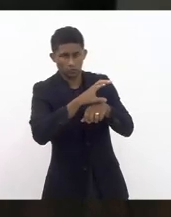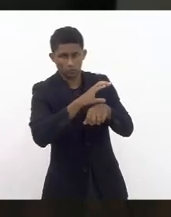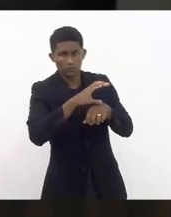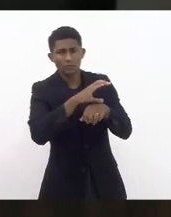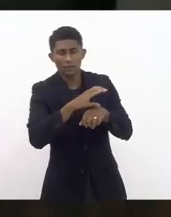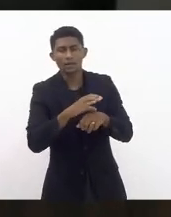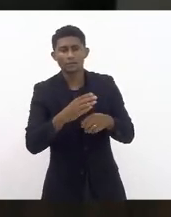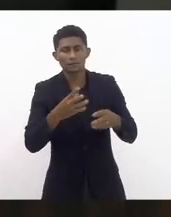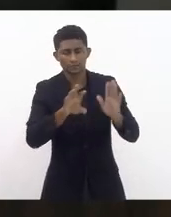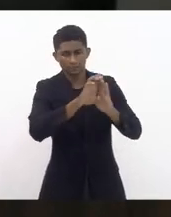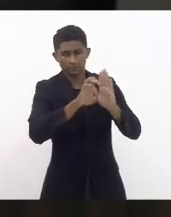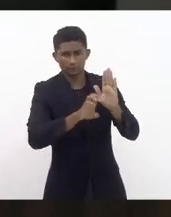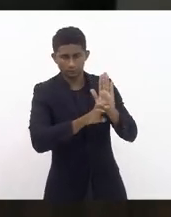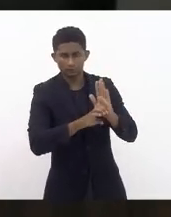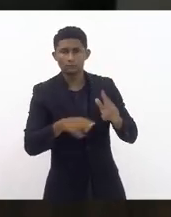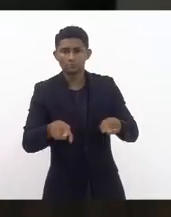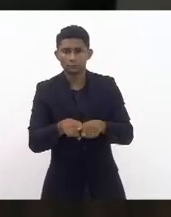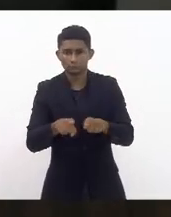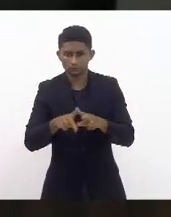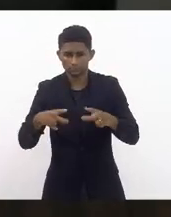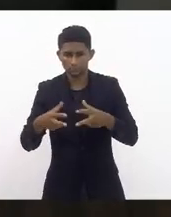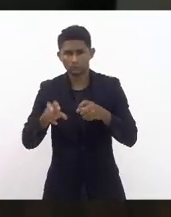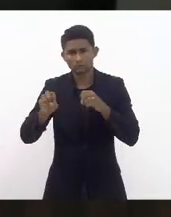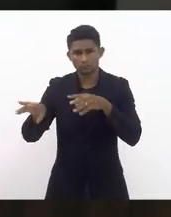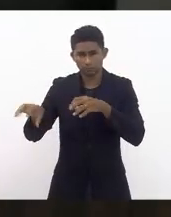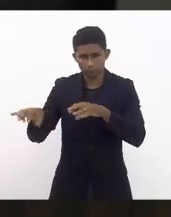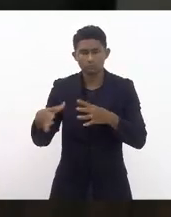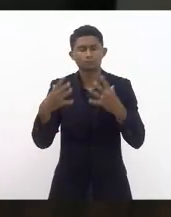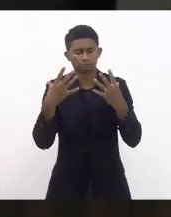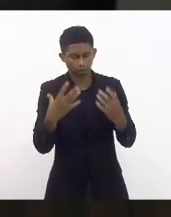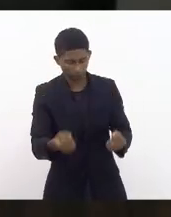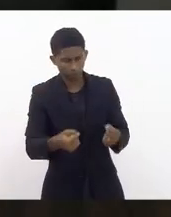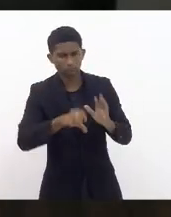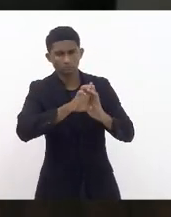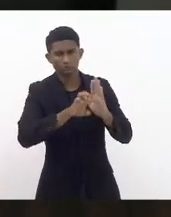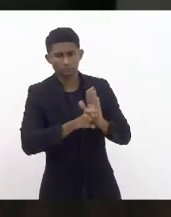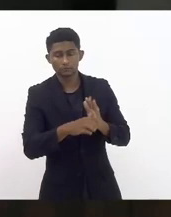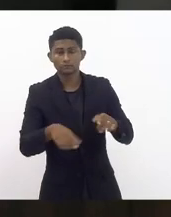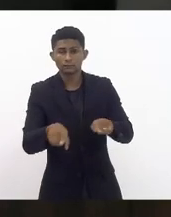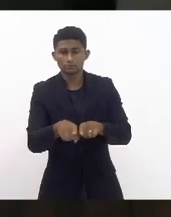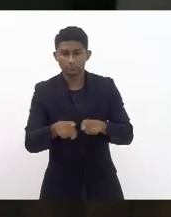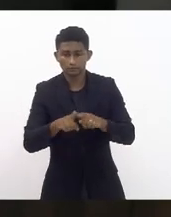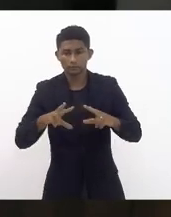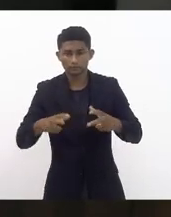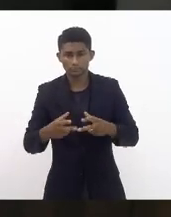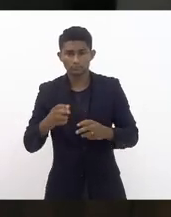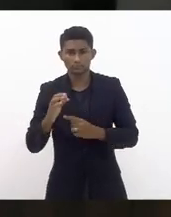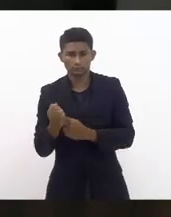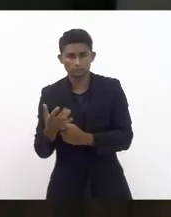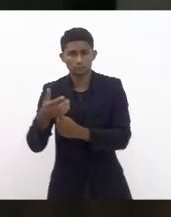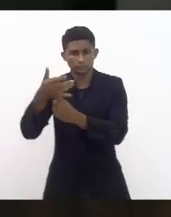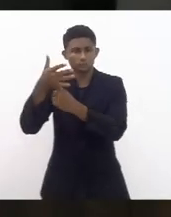emenda. De Educação, favorável com emendas. De Ciência e Tecnologia, favorável. De